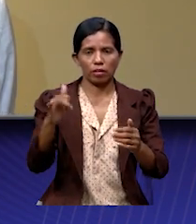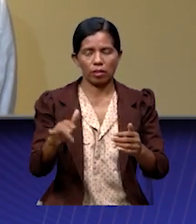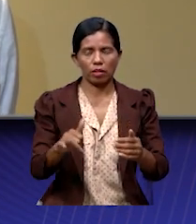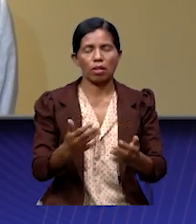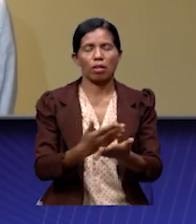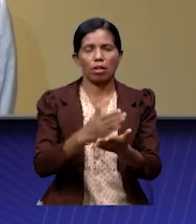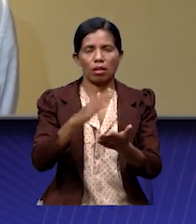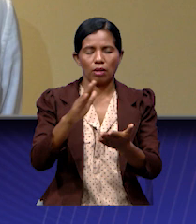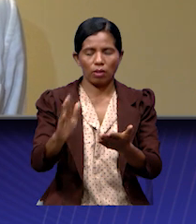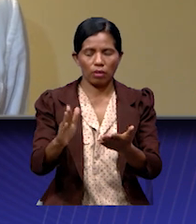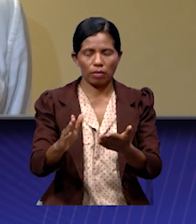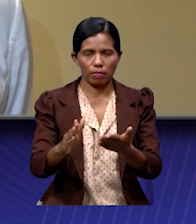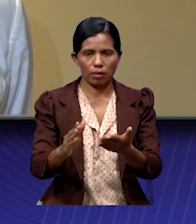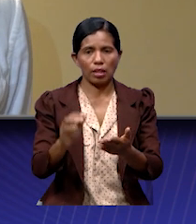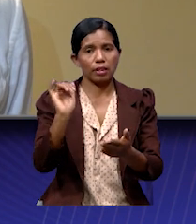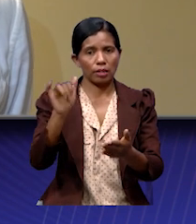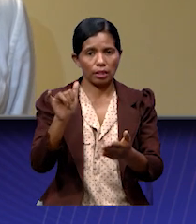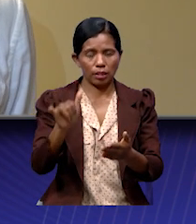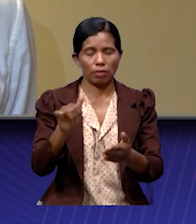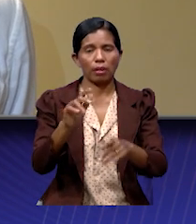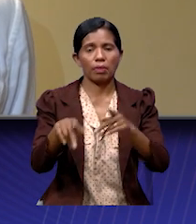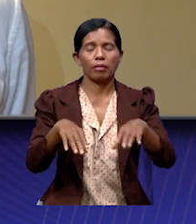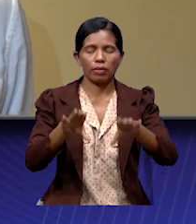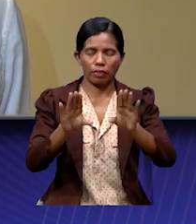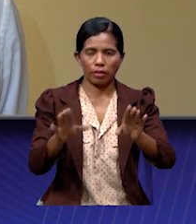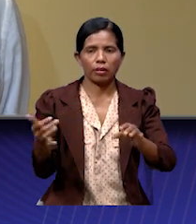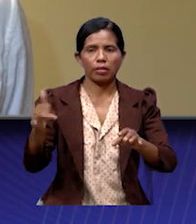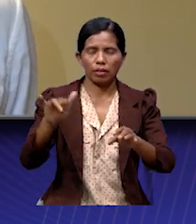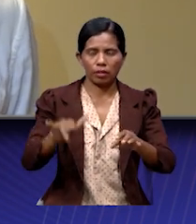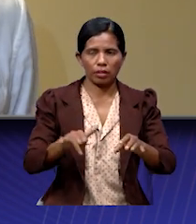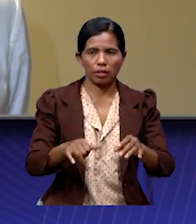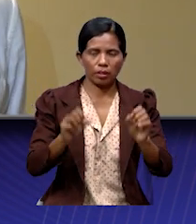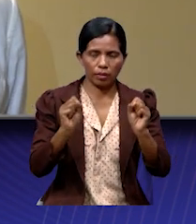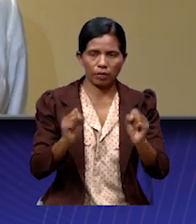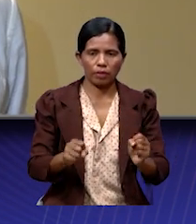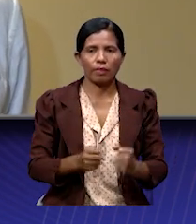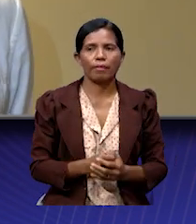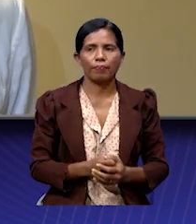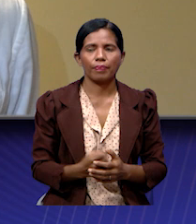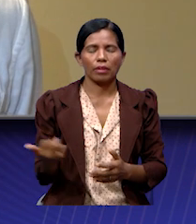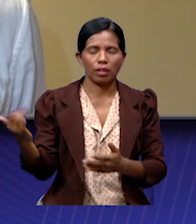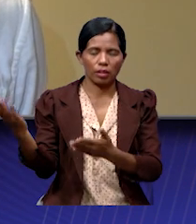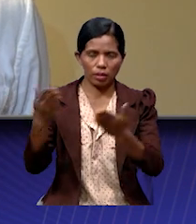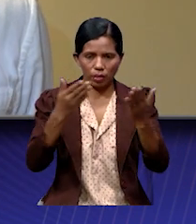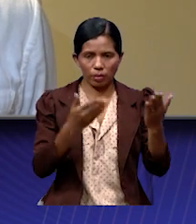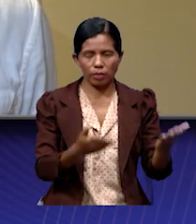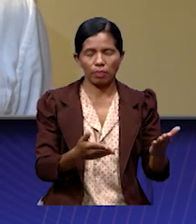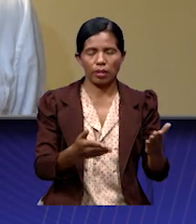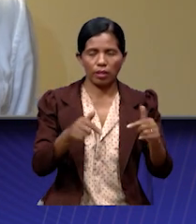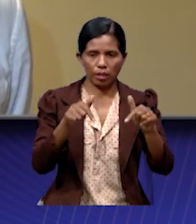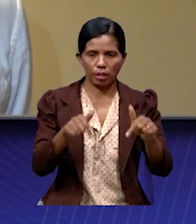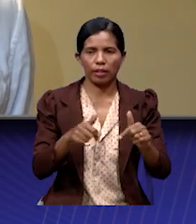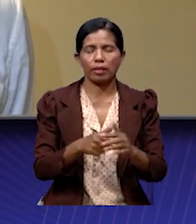aseita ho eman be fang entau sira mai poi sirnia kustu ne be sir lori toa mai ne